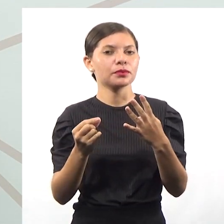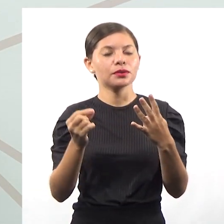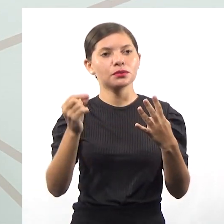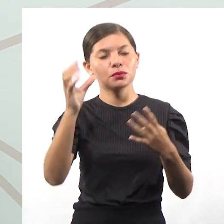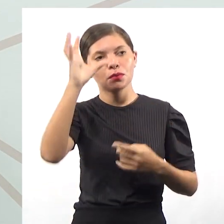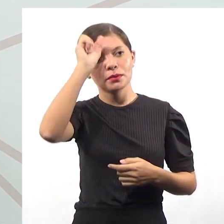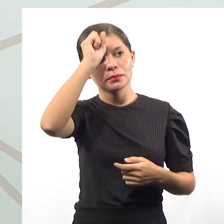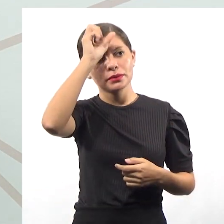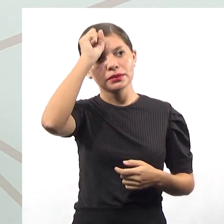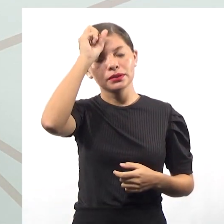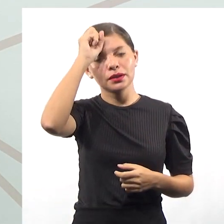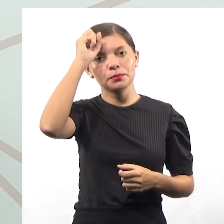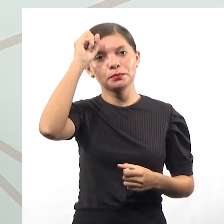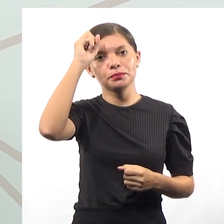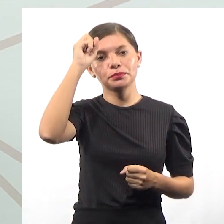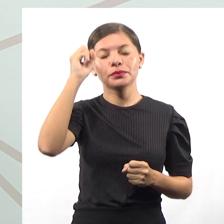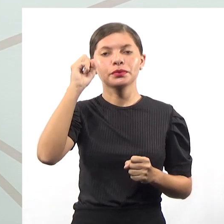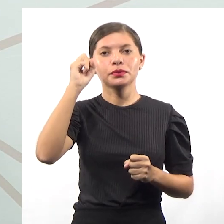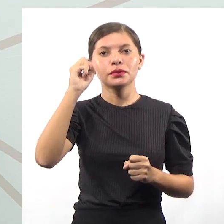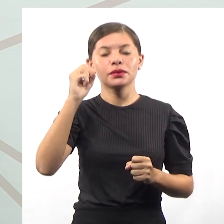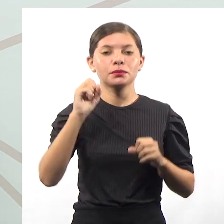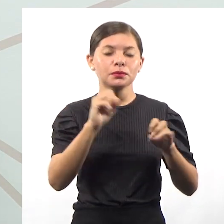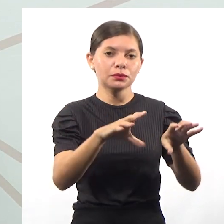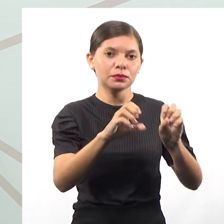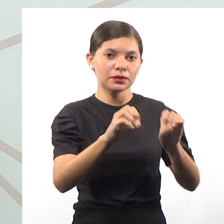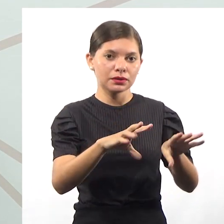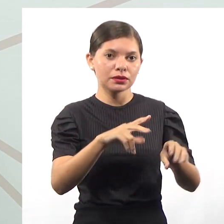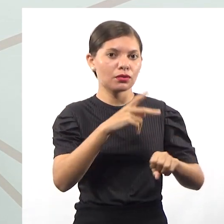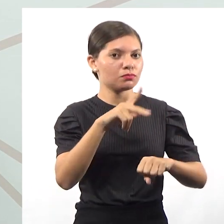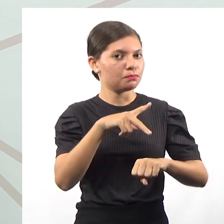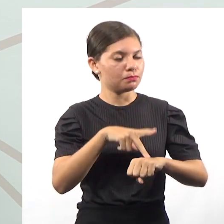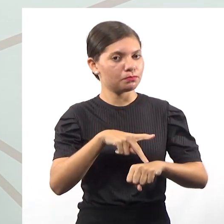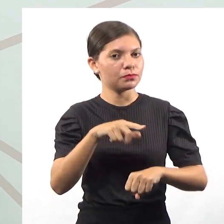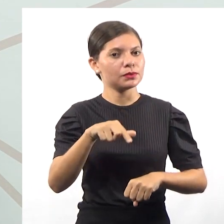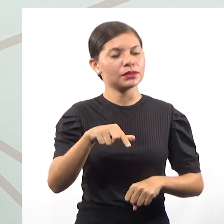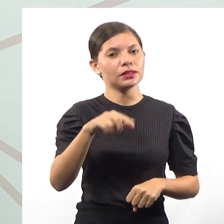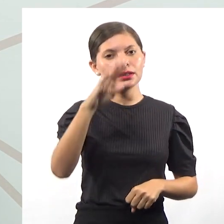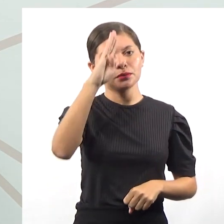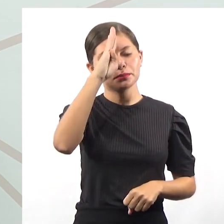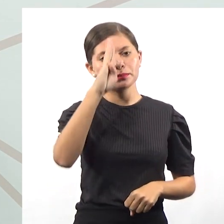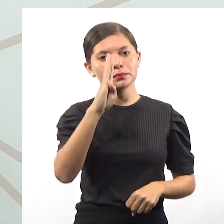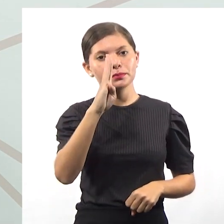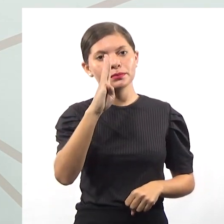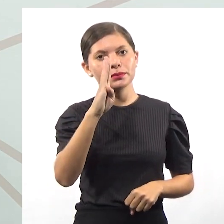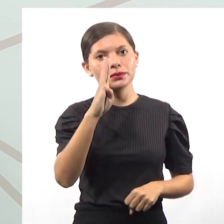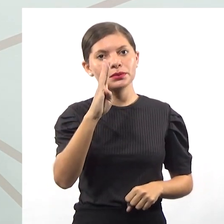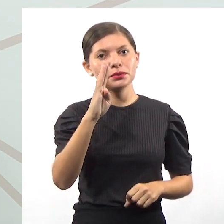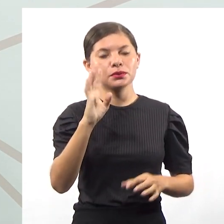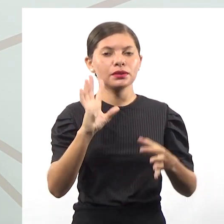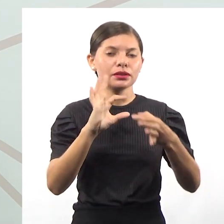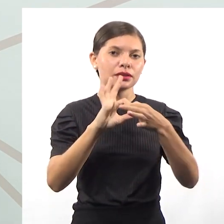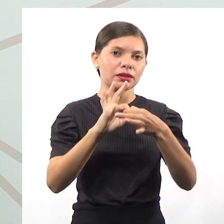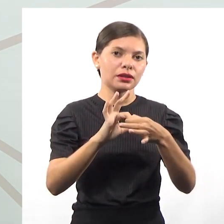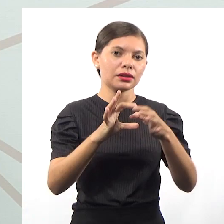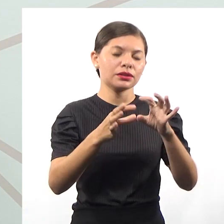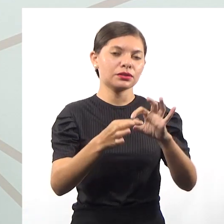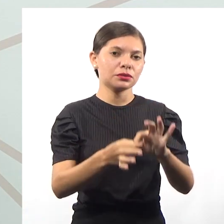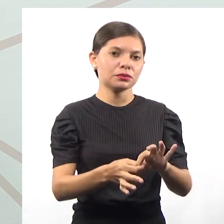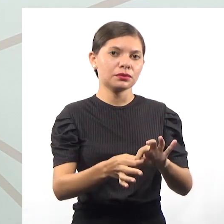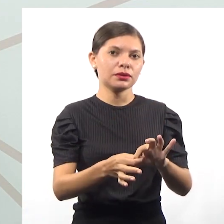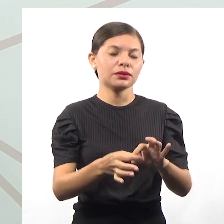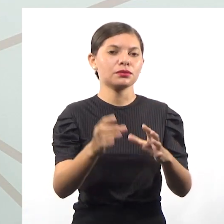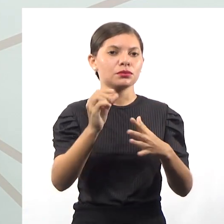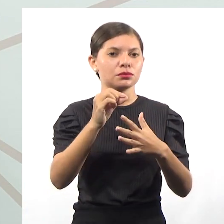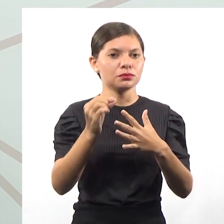aprender. Então, um dos pilares da educação nacional está aí articulado em consonância com os princípios